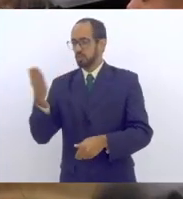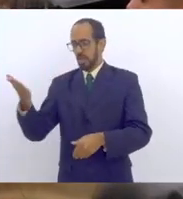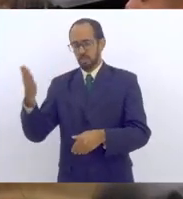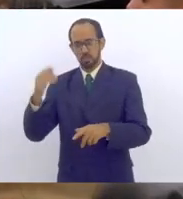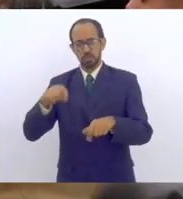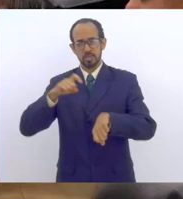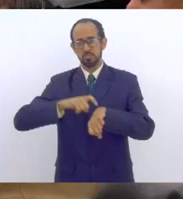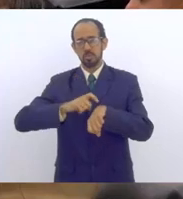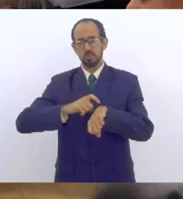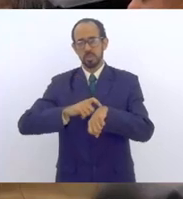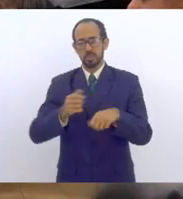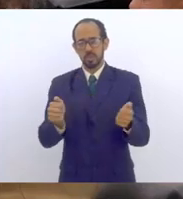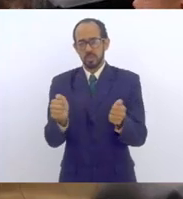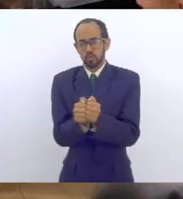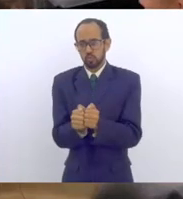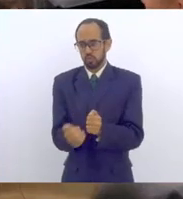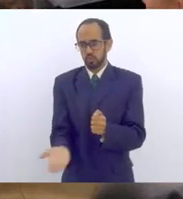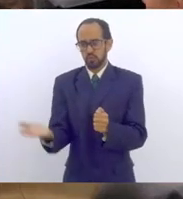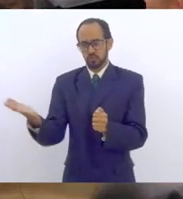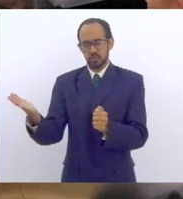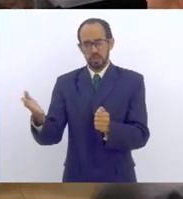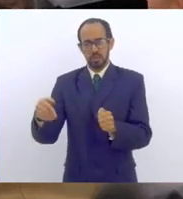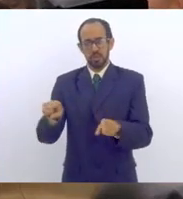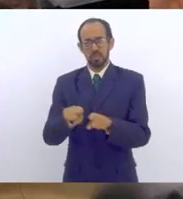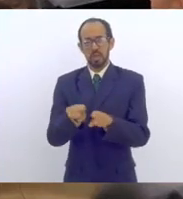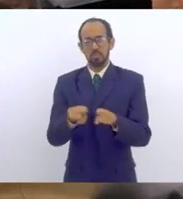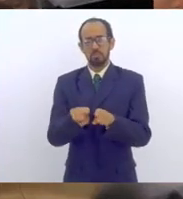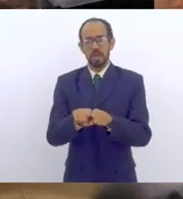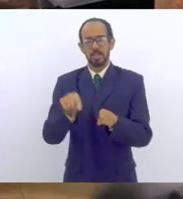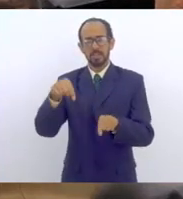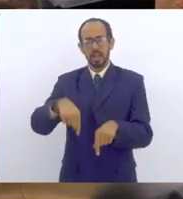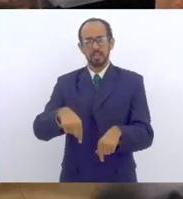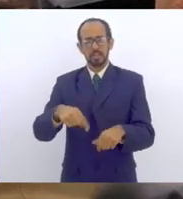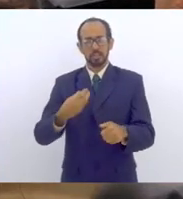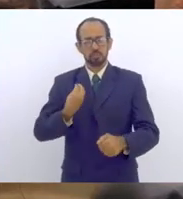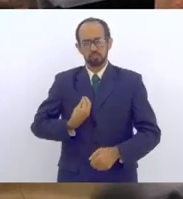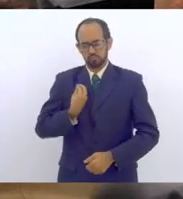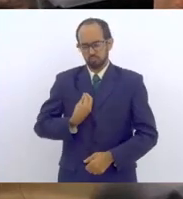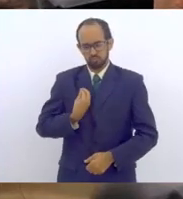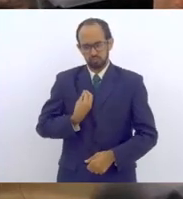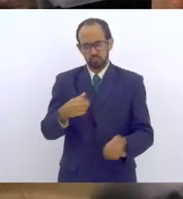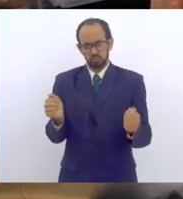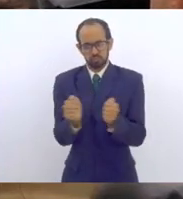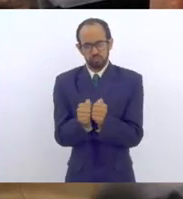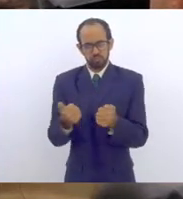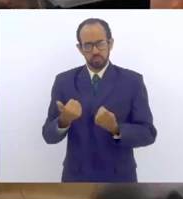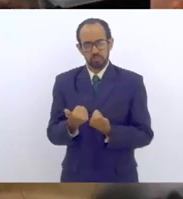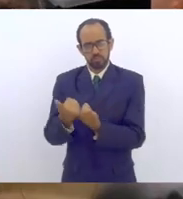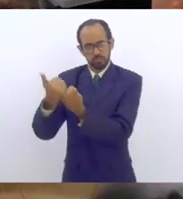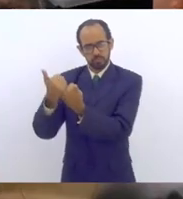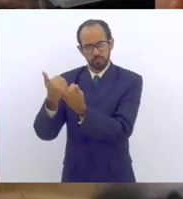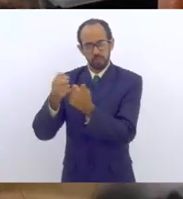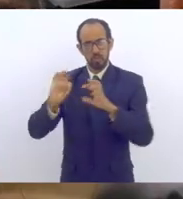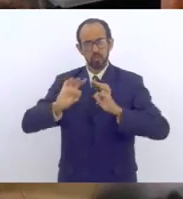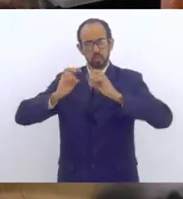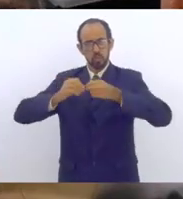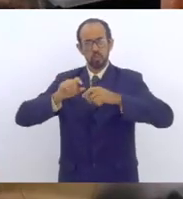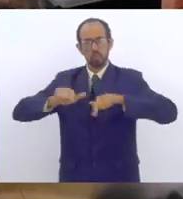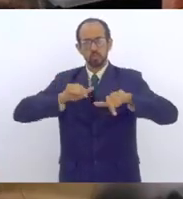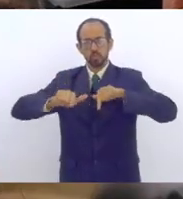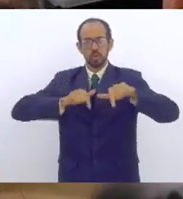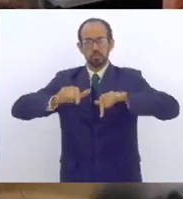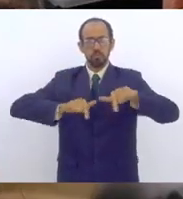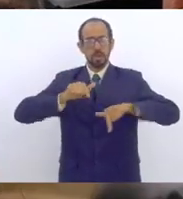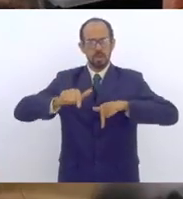nesse período estar ao seu lado e poder presenciar e ajudar de alguma forma todo o trabalho